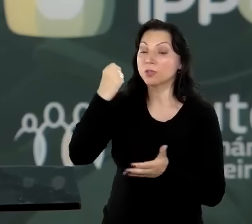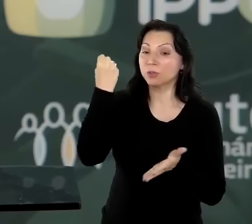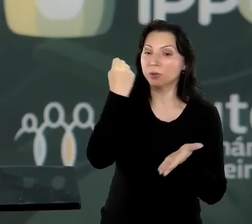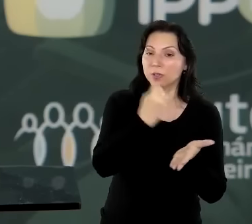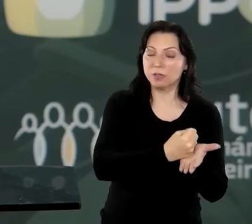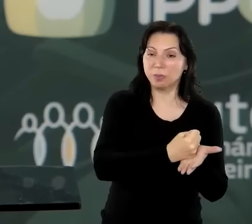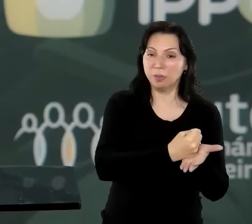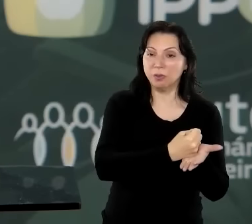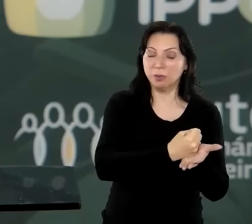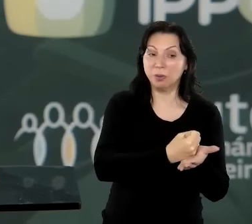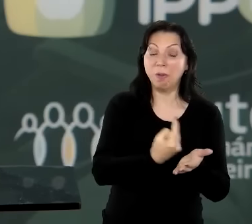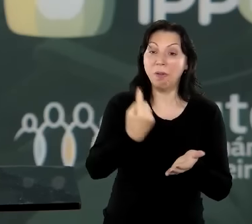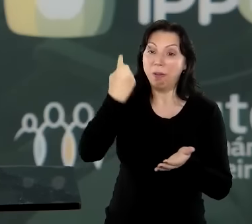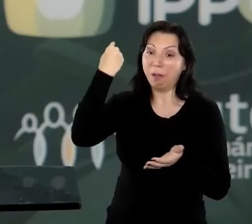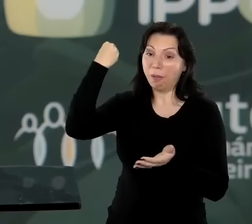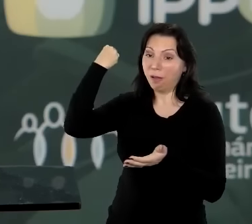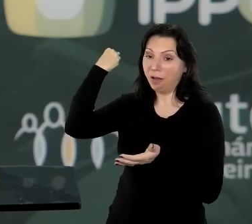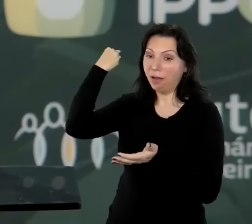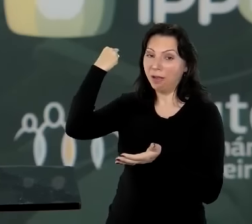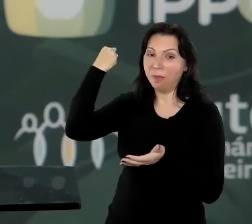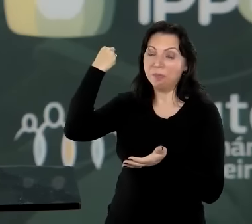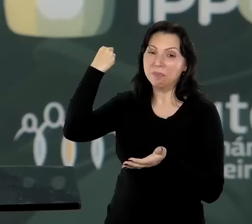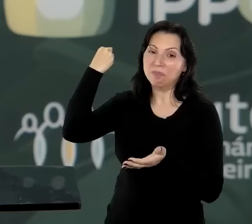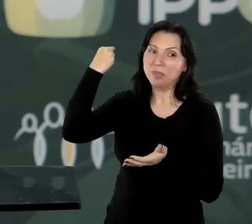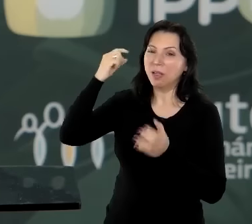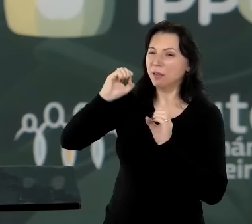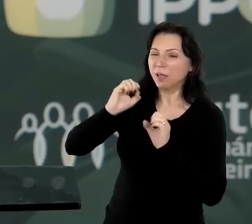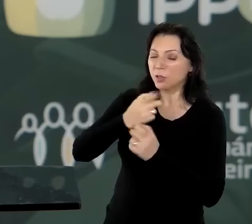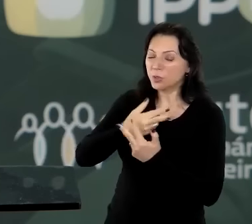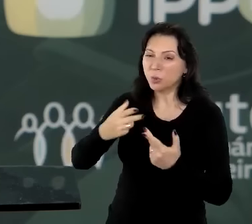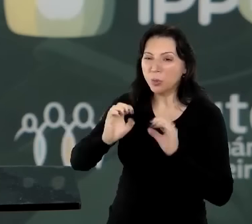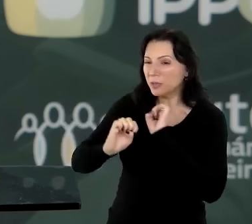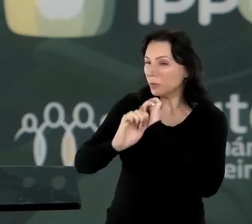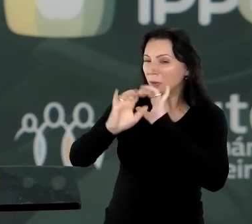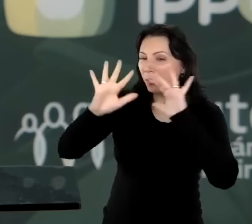aqui, realidade. O autor aos